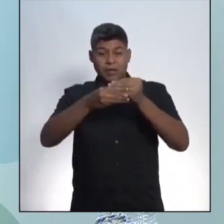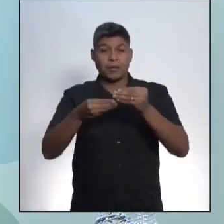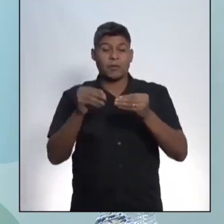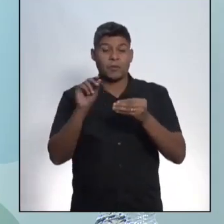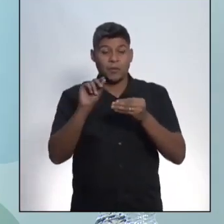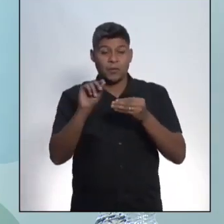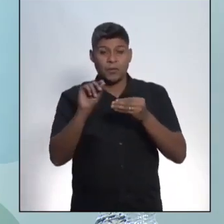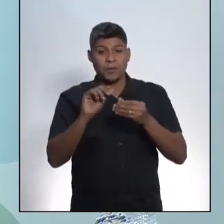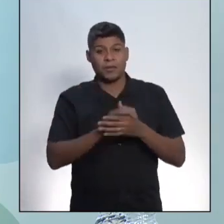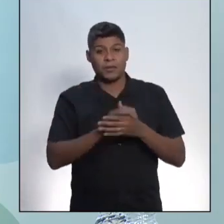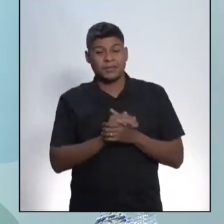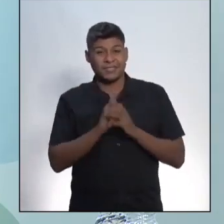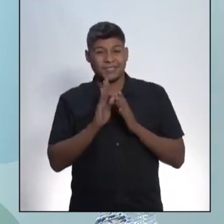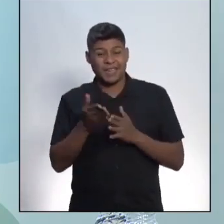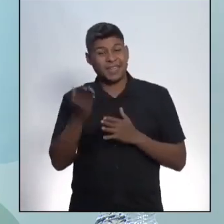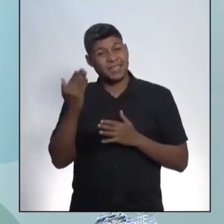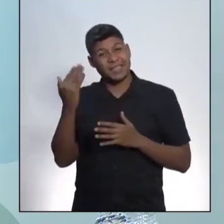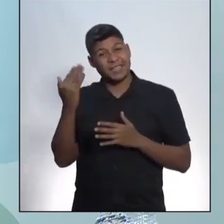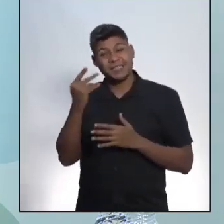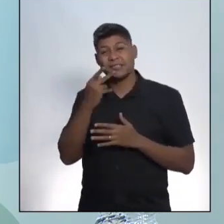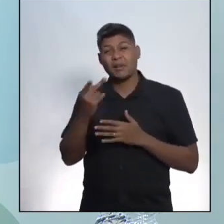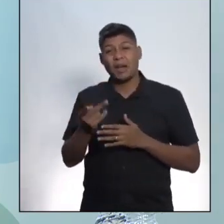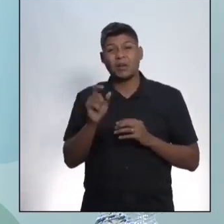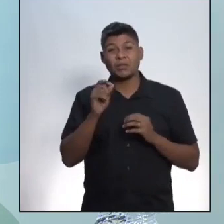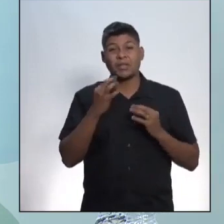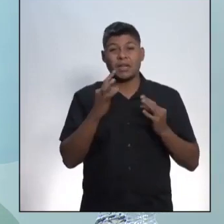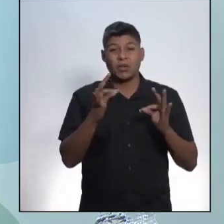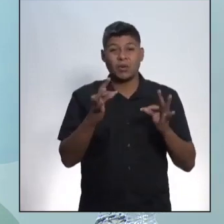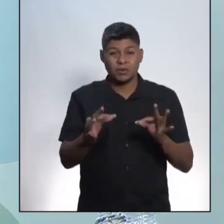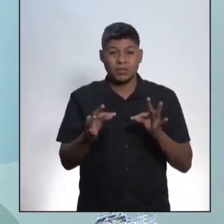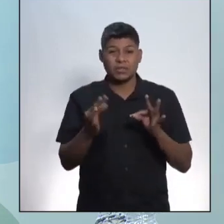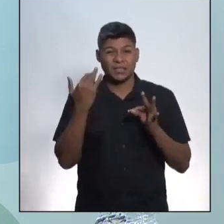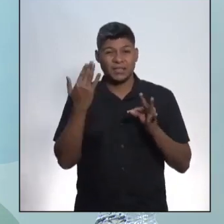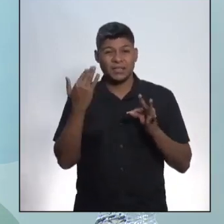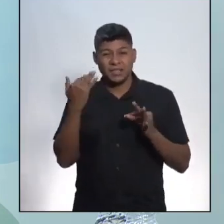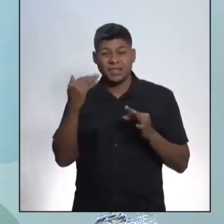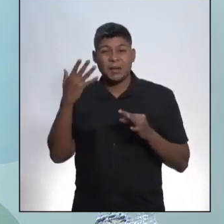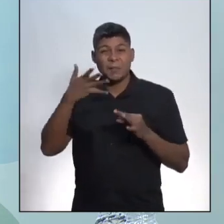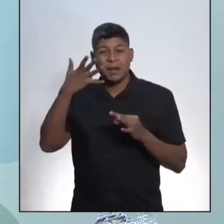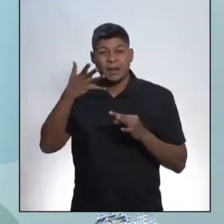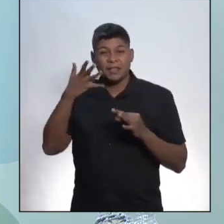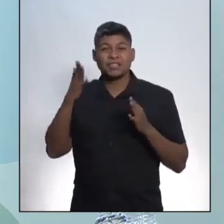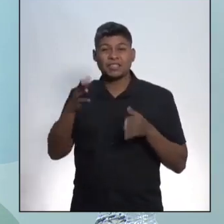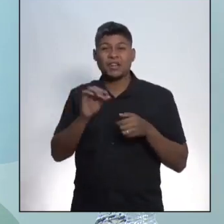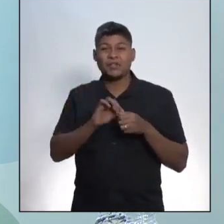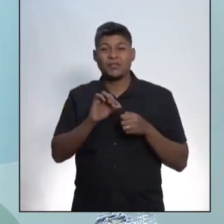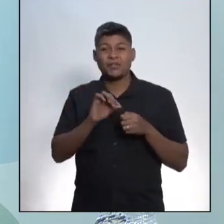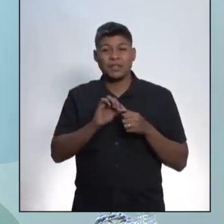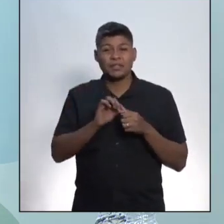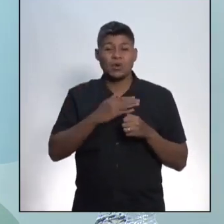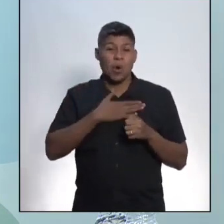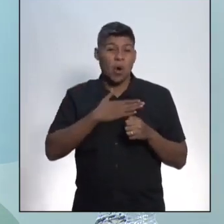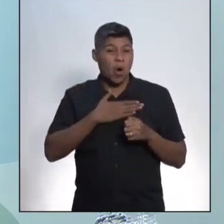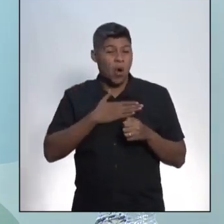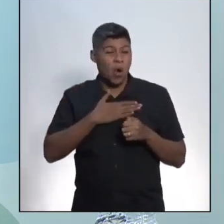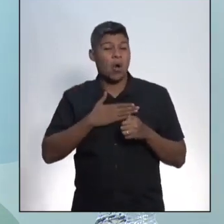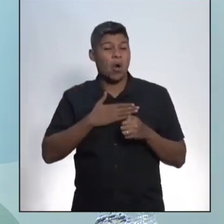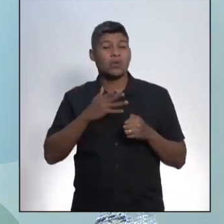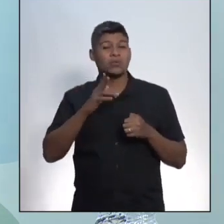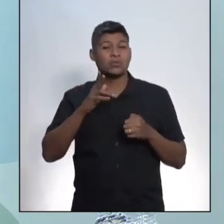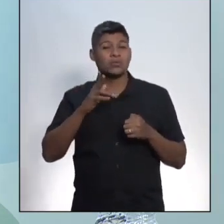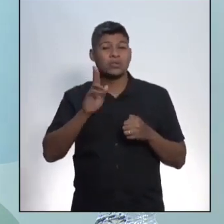que é o seguinte: eu já ouvi você falar sobre tecnologia muito bem em alguma outra palestra que você fez, e eu gosto particularmente